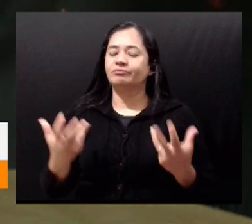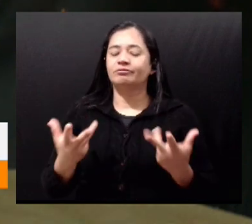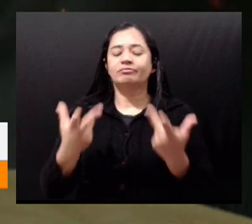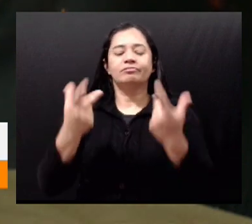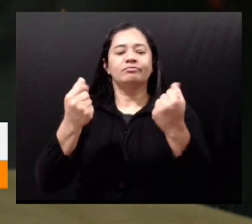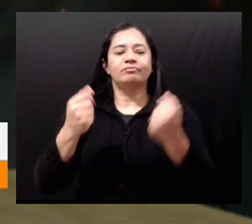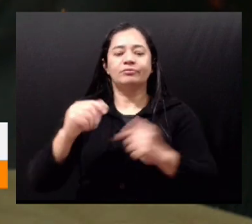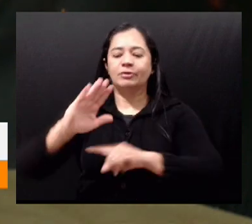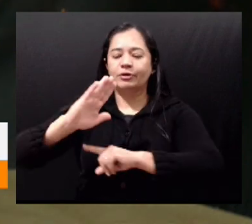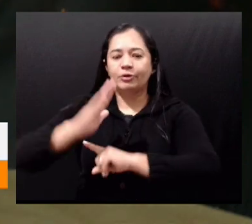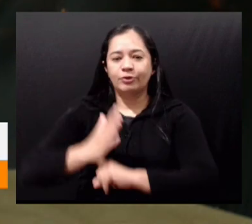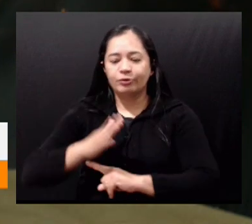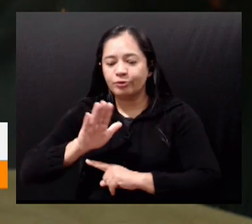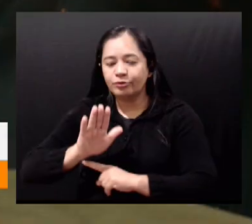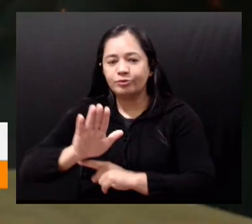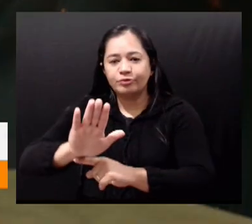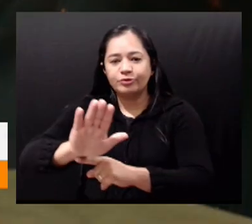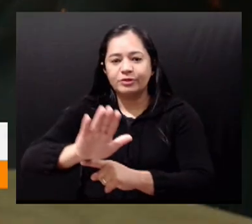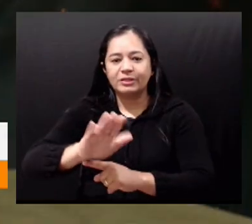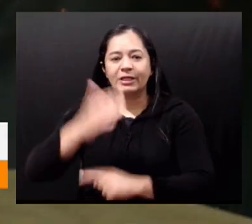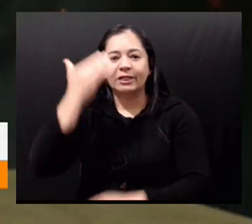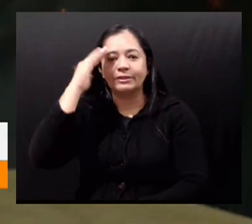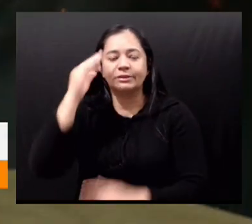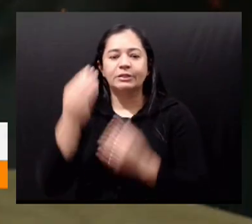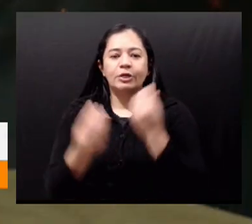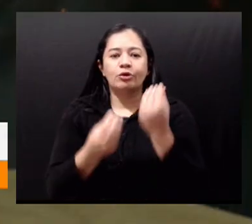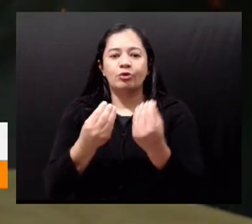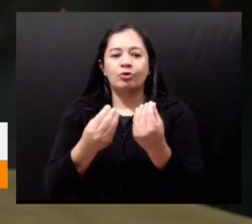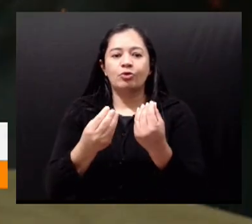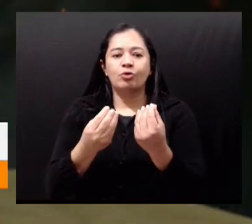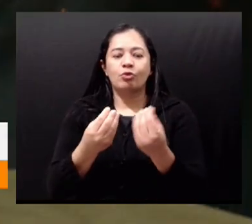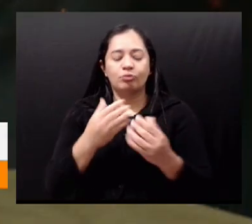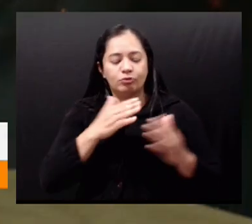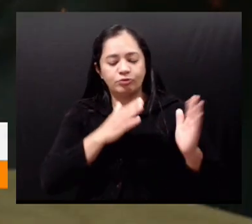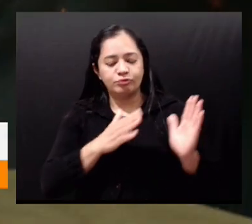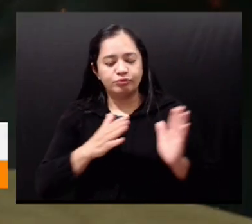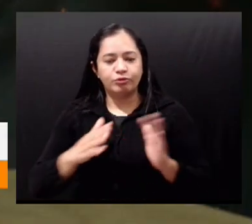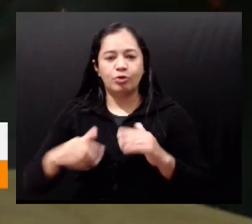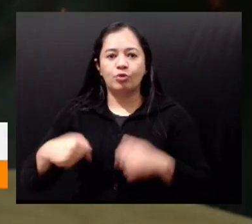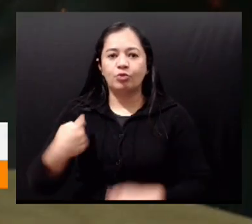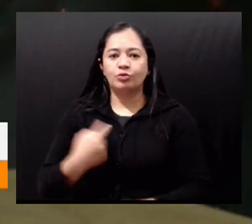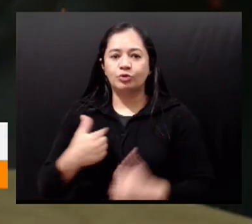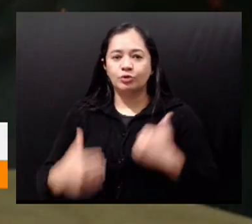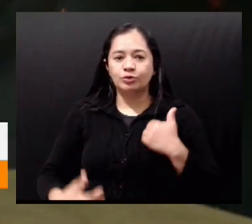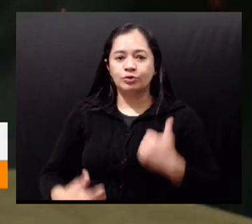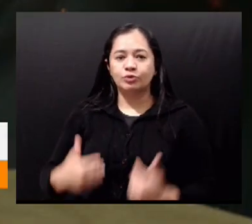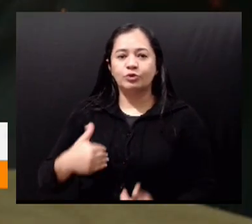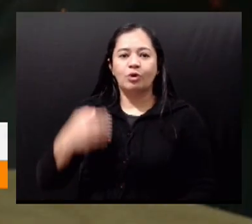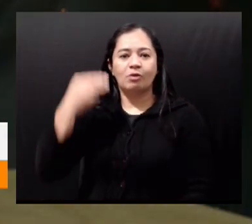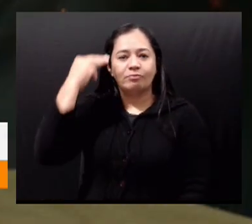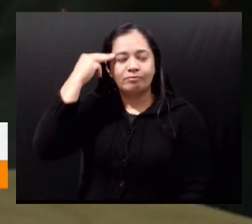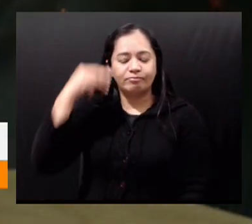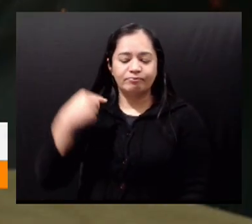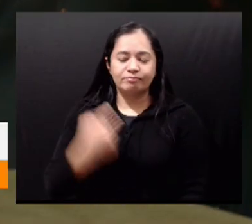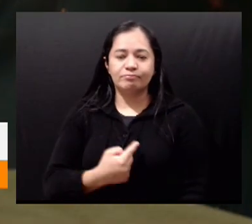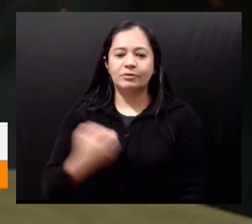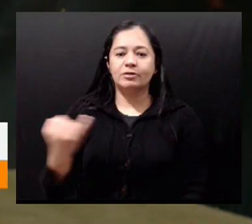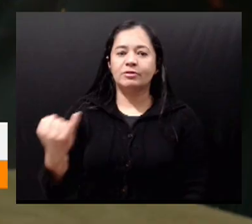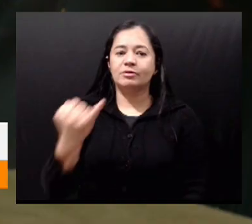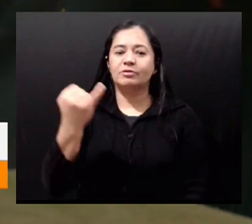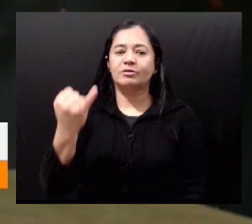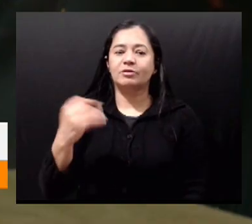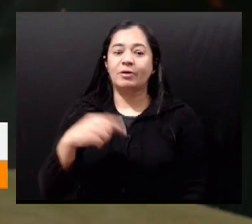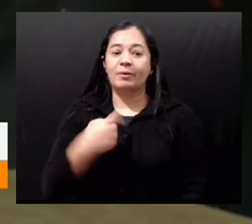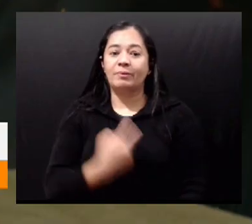ajudam a entender um pouco como funciona o nosso corpo e a nossa mente e a importância da nossa